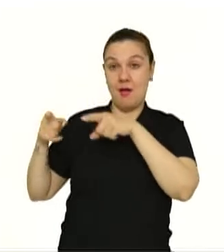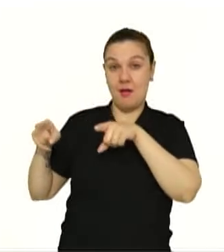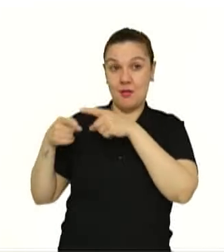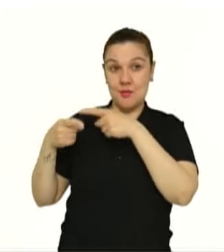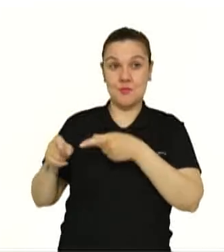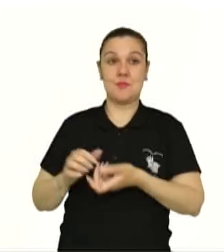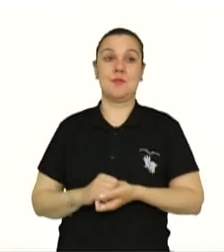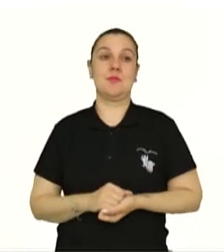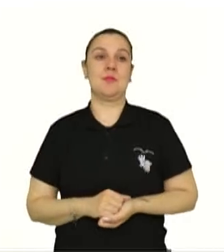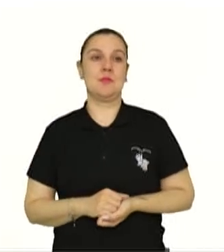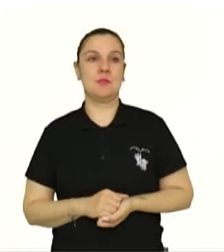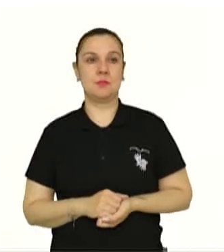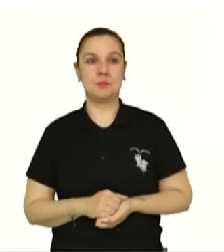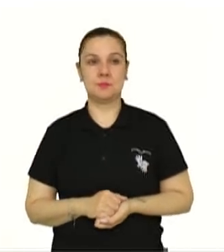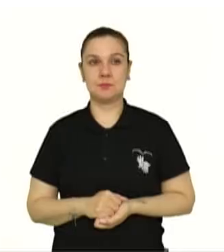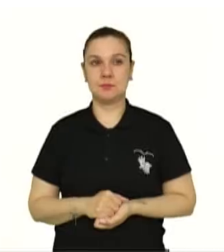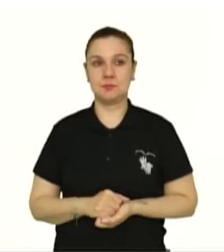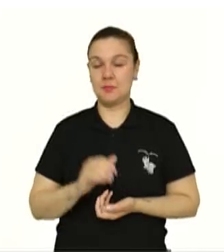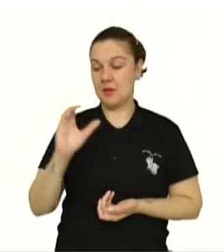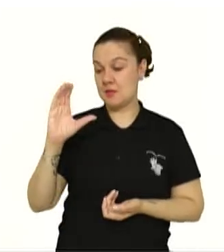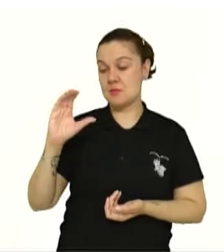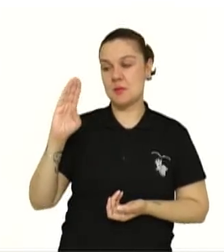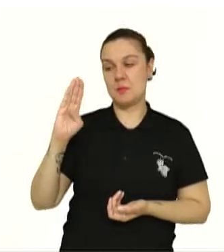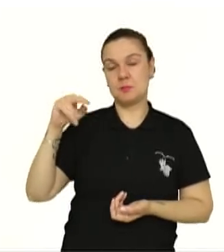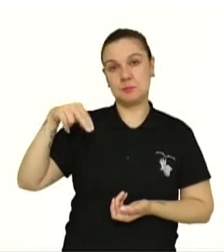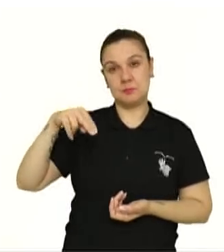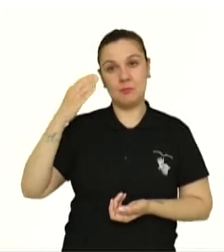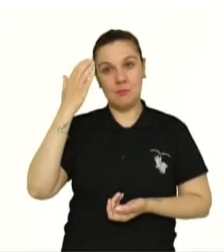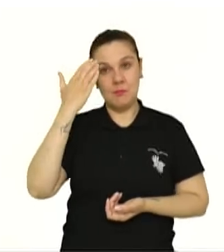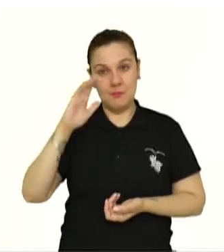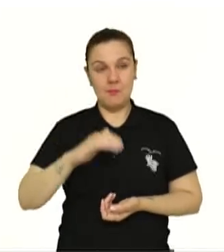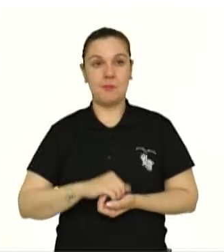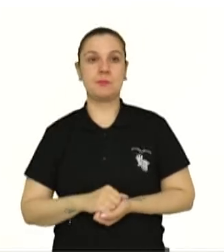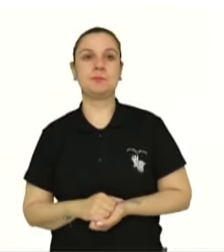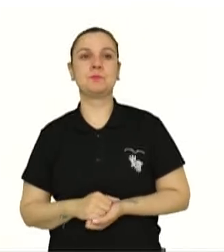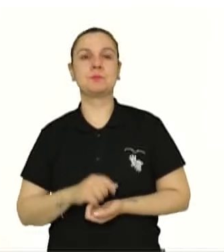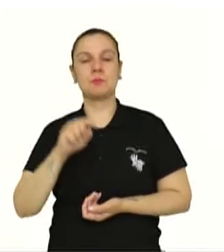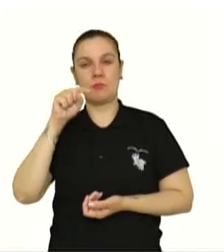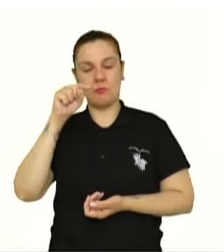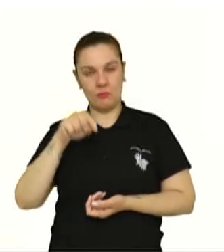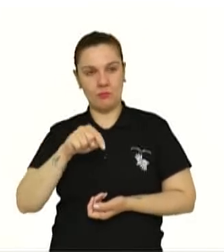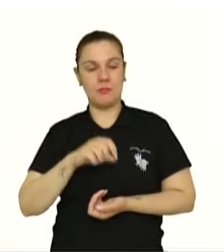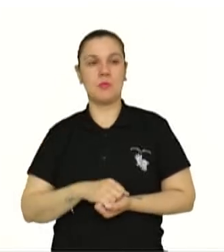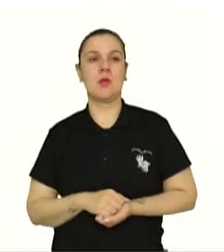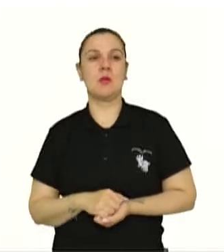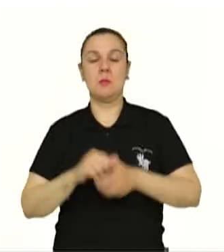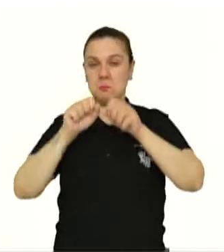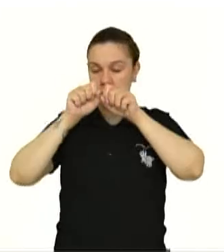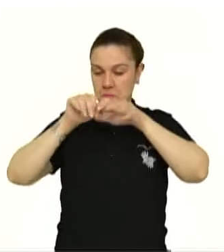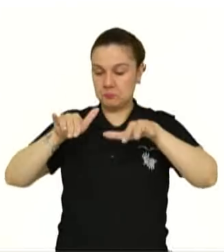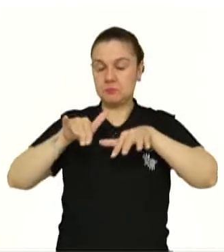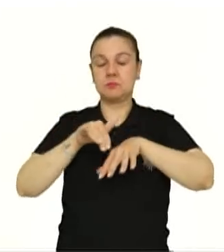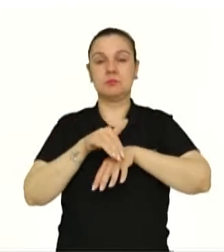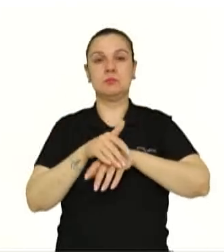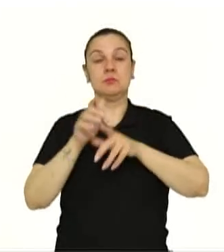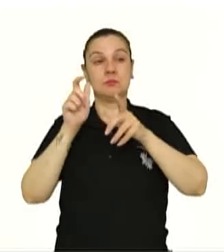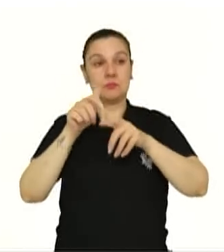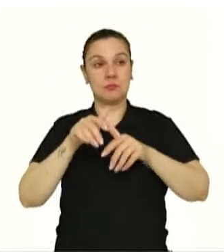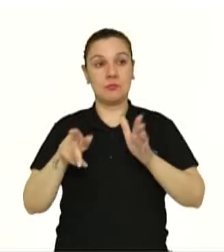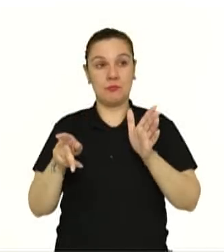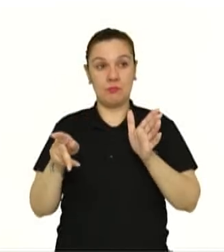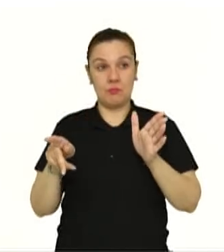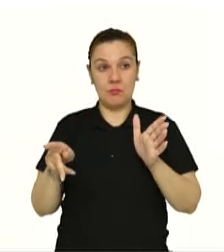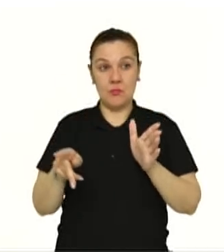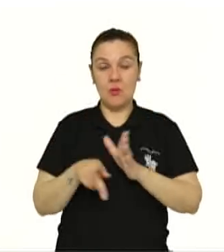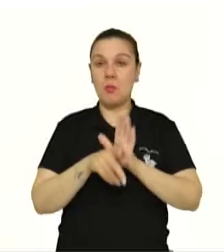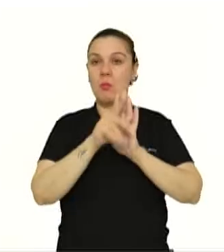uma rádio, tá? A Rádio CBN Curitiba, que é uma emissora assim que tem um espaço reservado